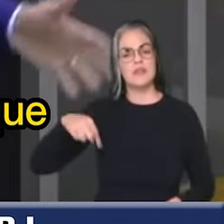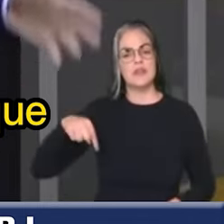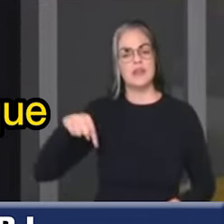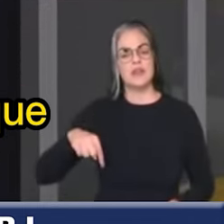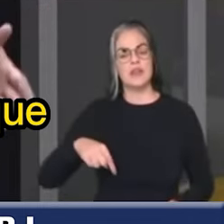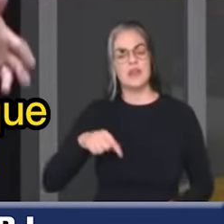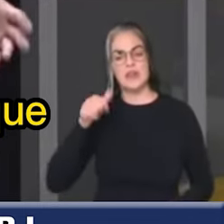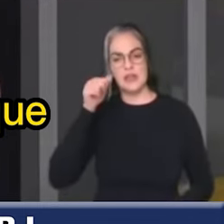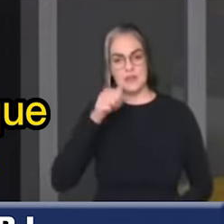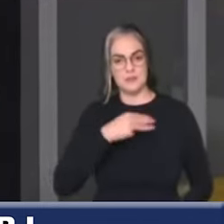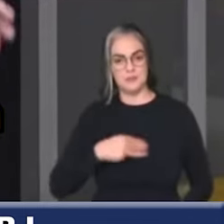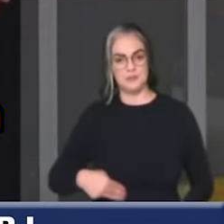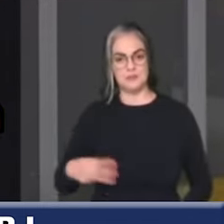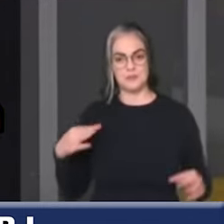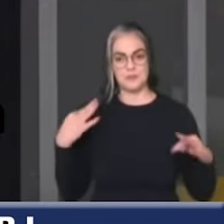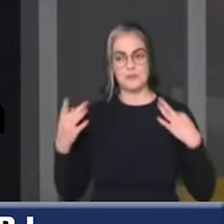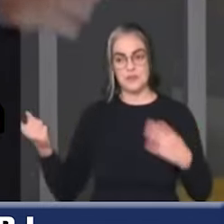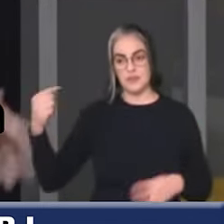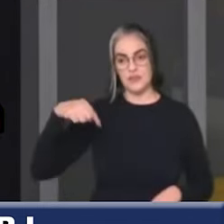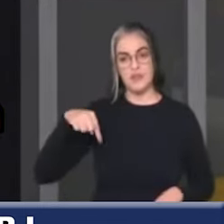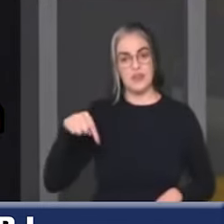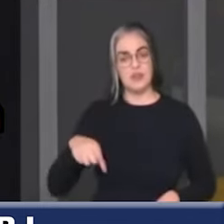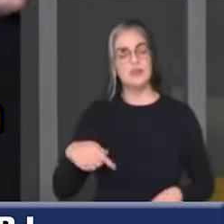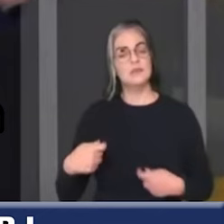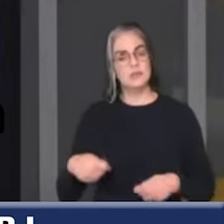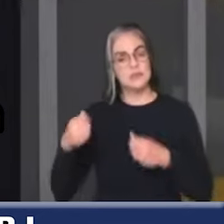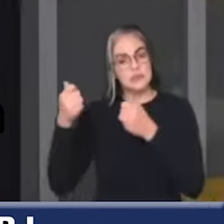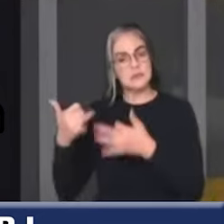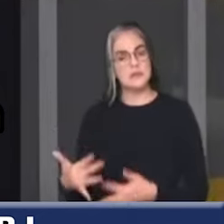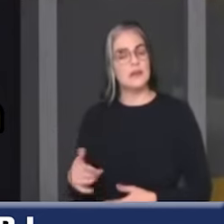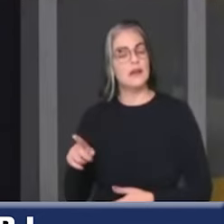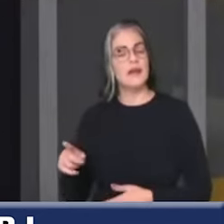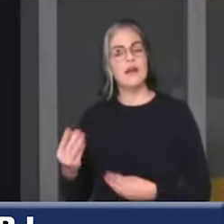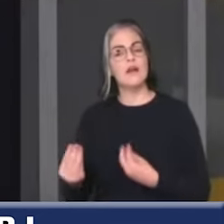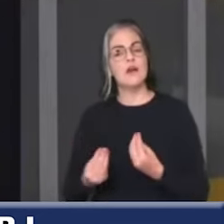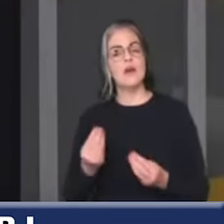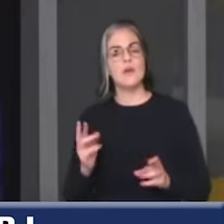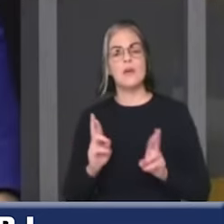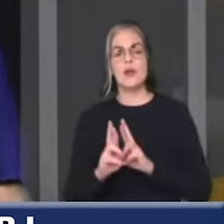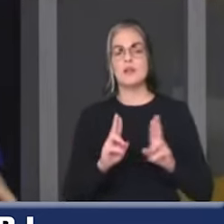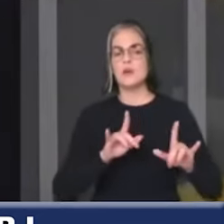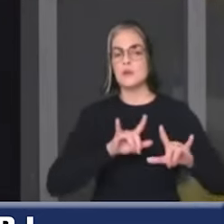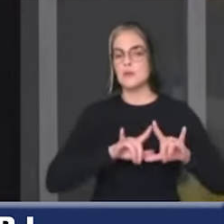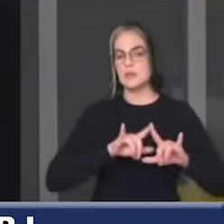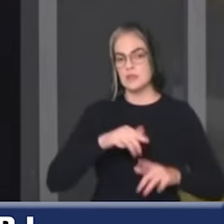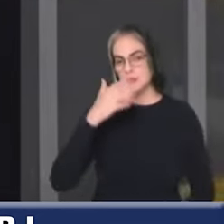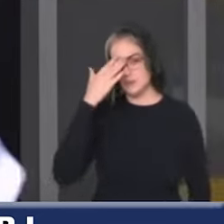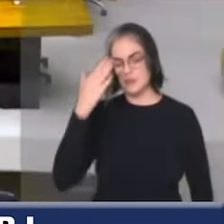Turismo tem que prestar esclarecimentos sobre a sua relação com a milícia. Muito obrigado.